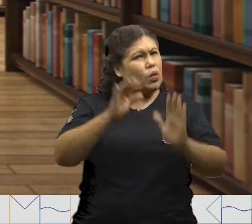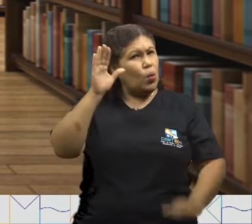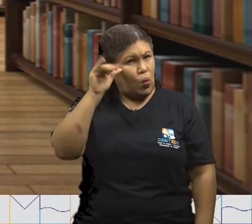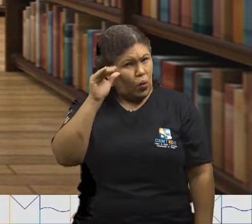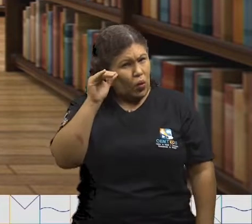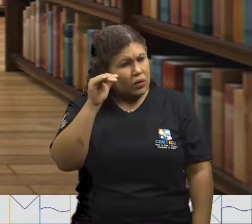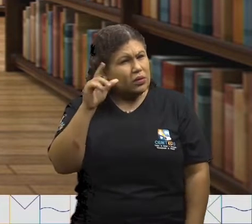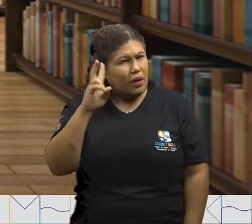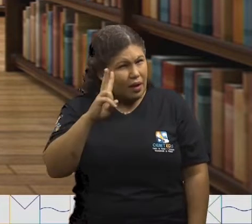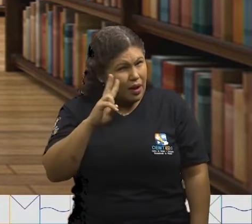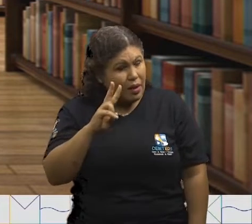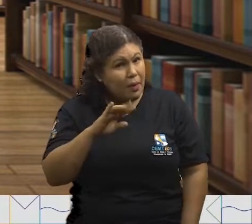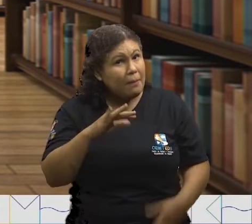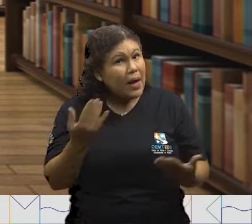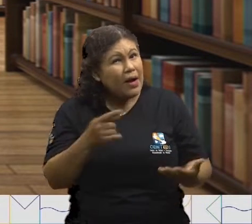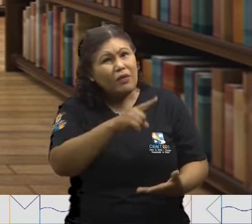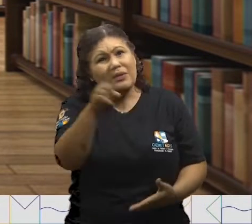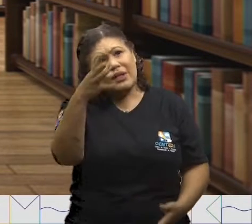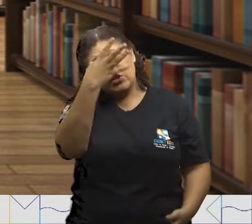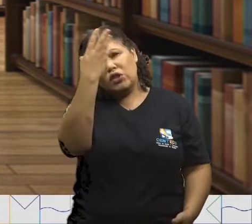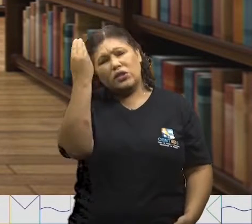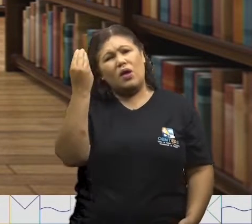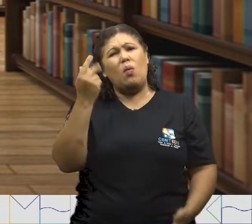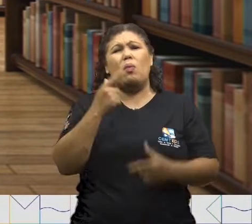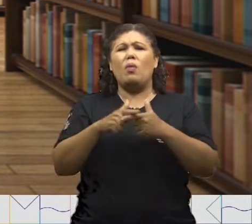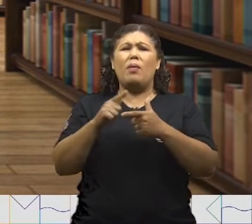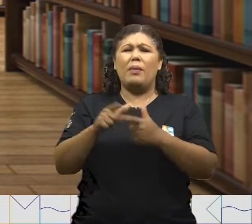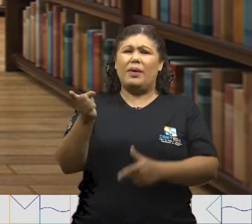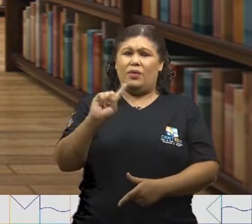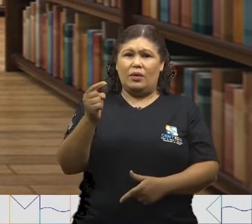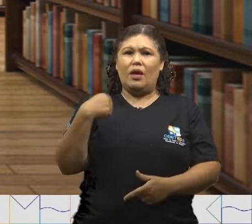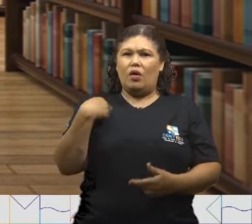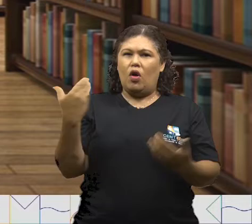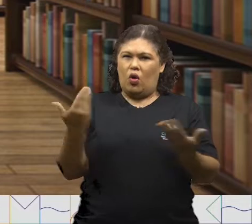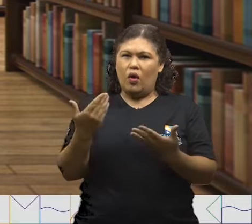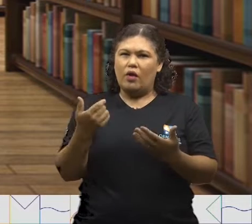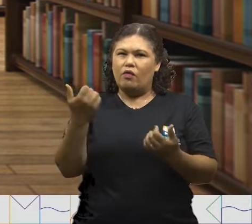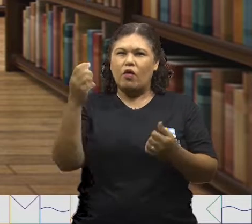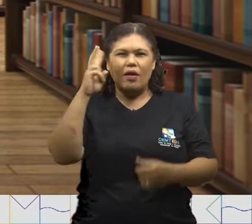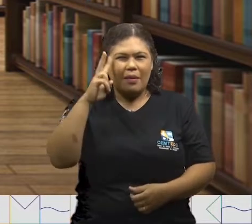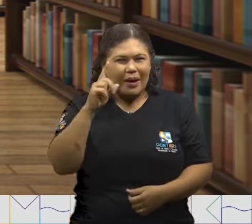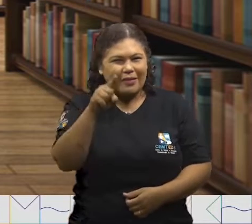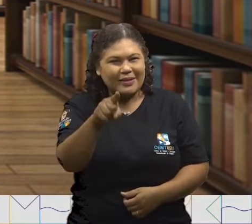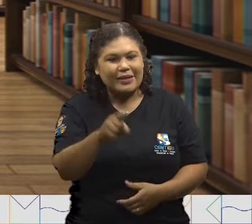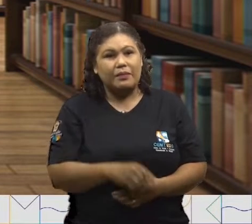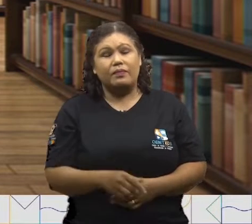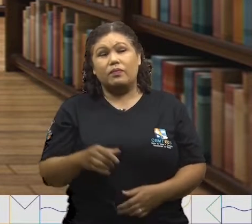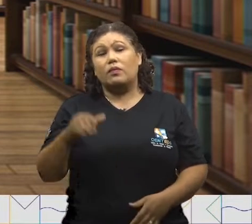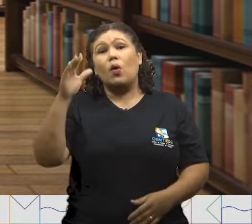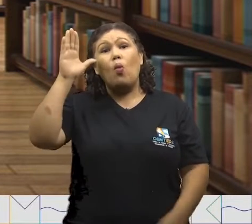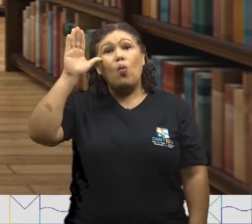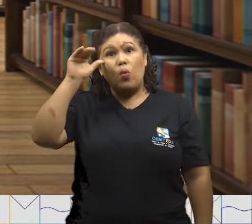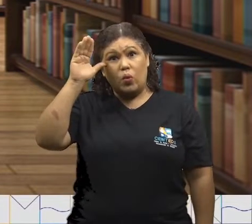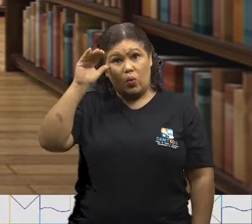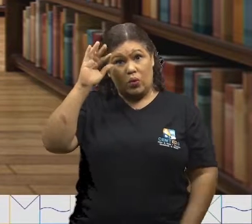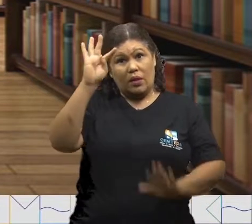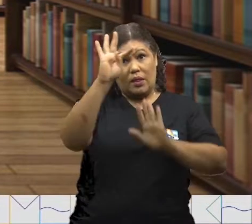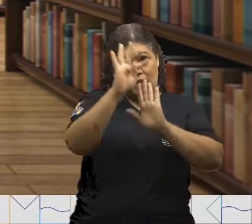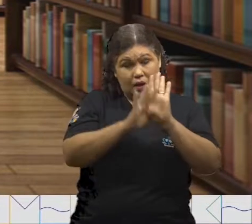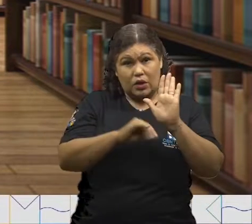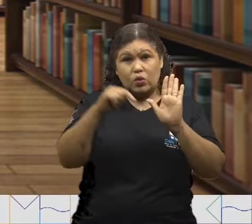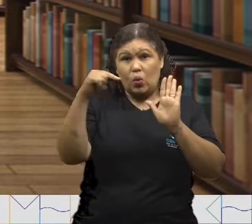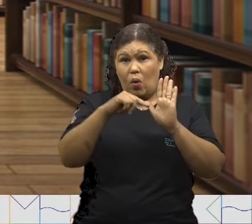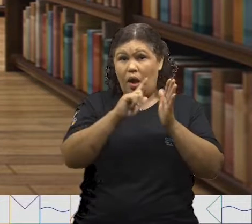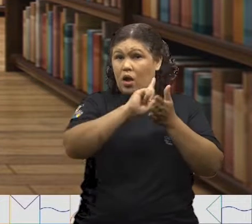de texto? Se não, fique tranquilo, porque irei te lembrar. Curiosidade é um gênero que